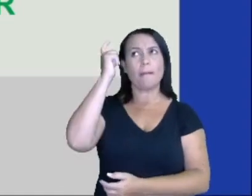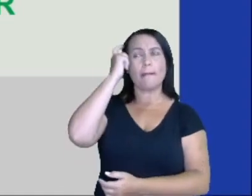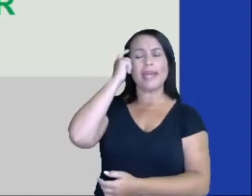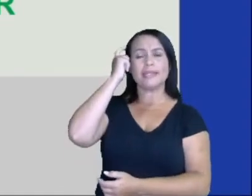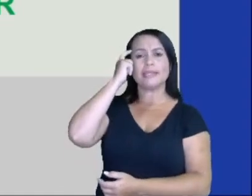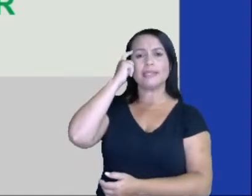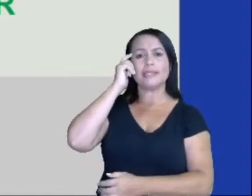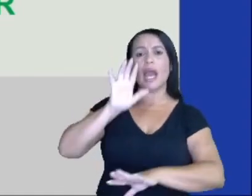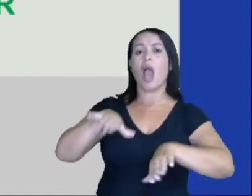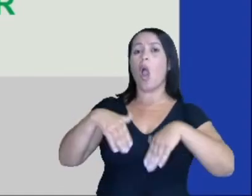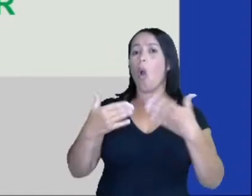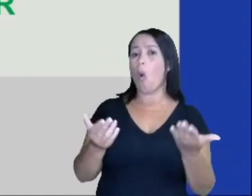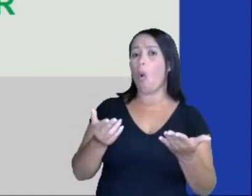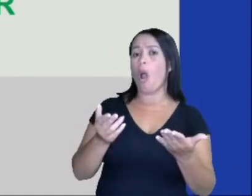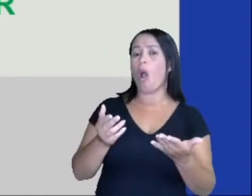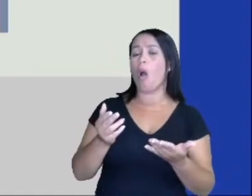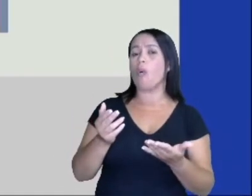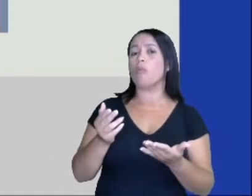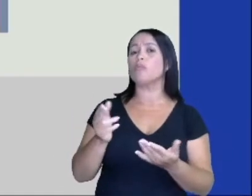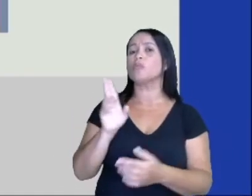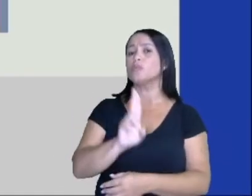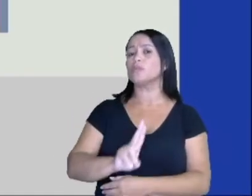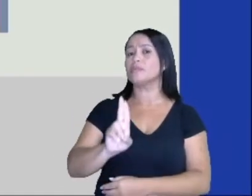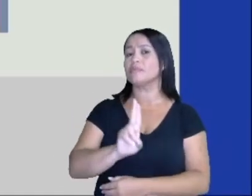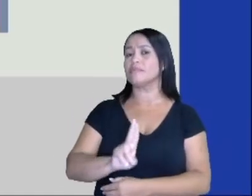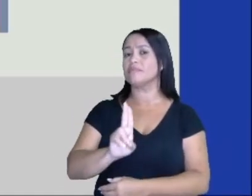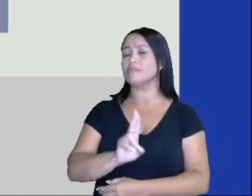qual variante devemos usar.